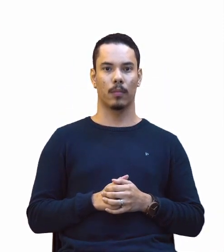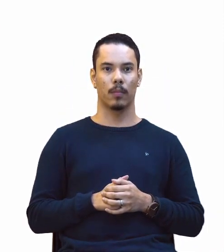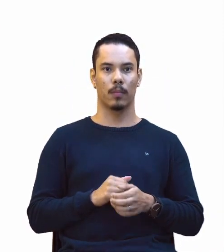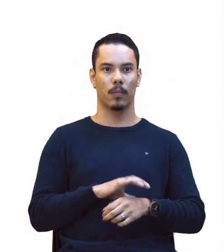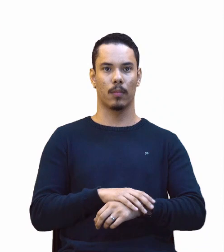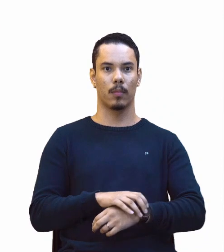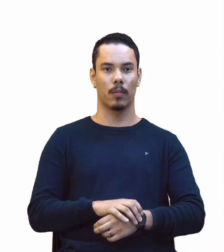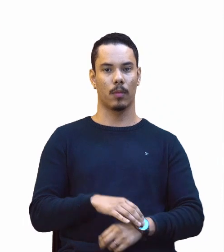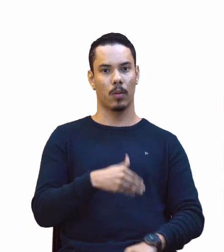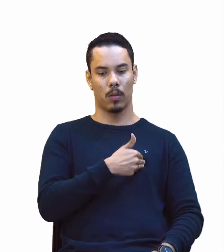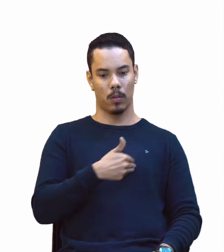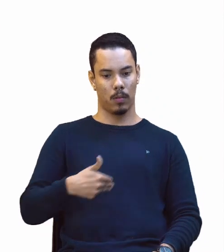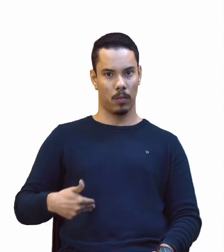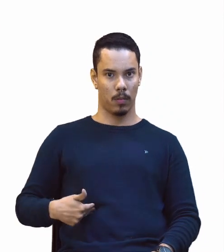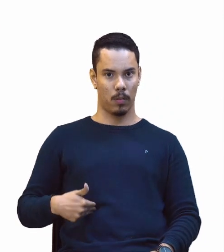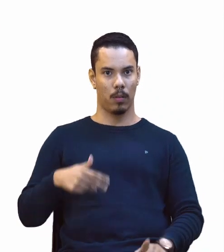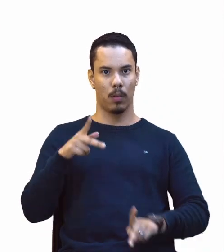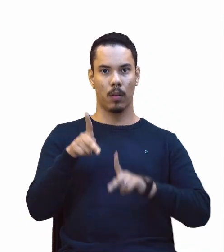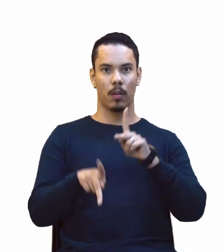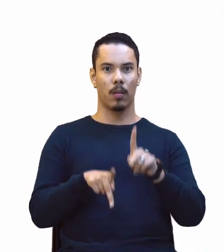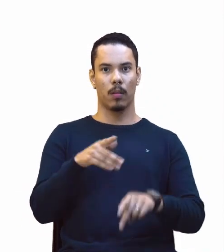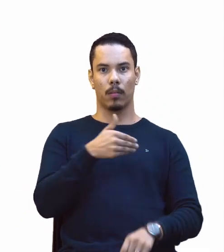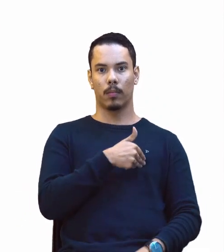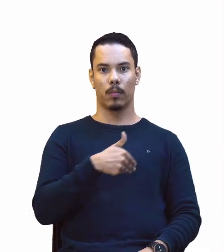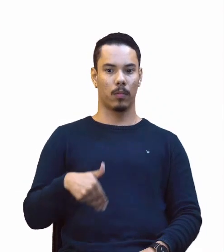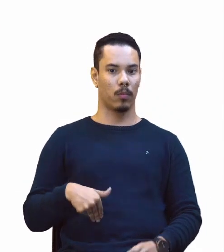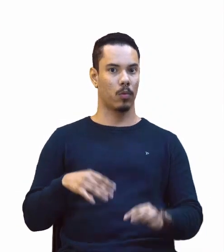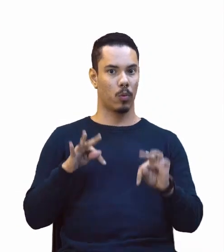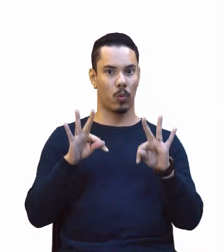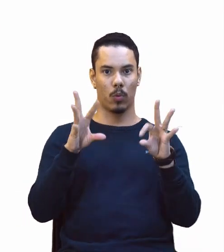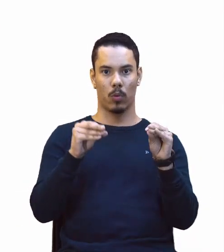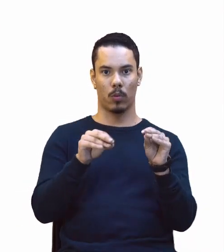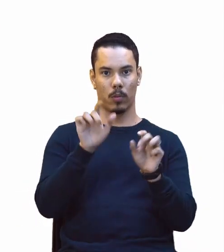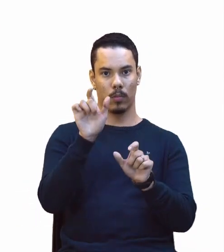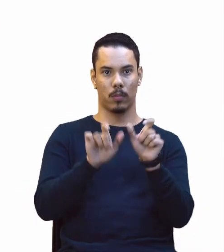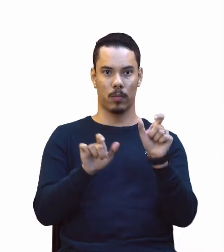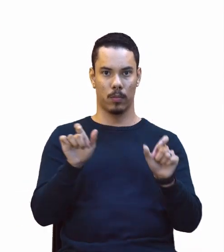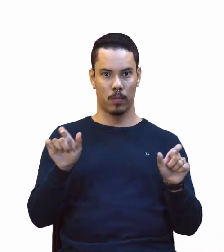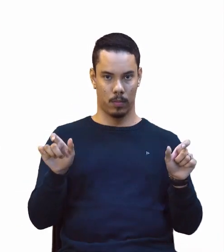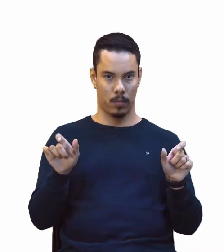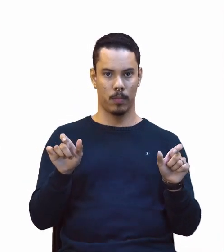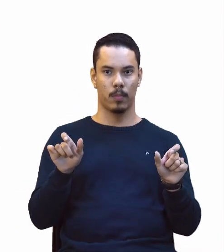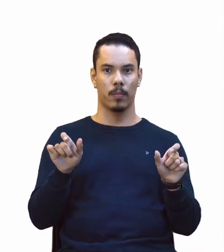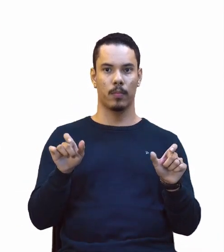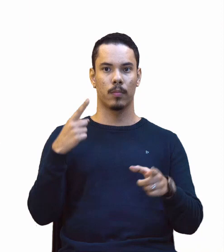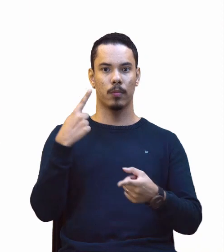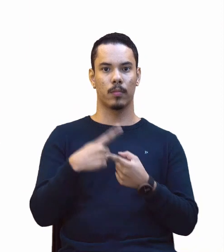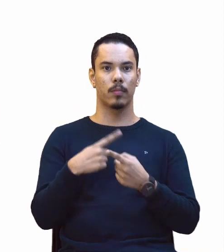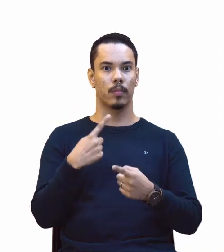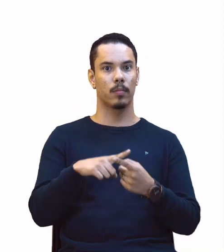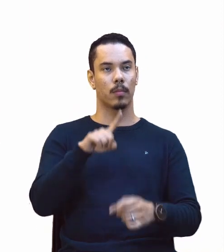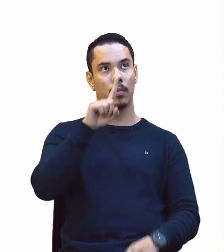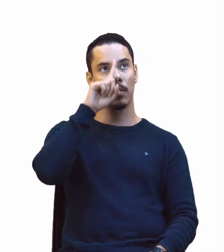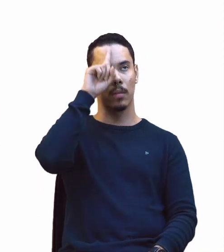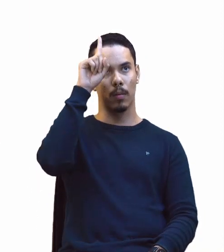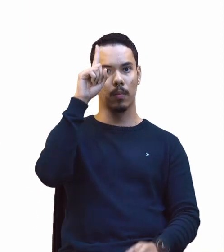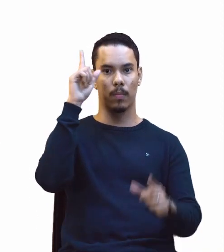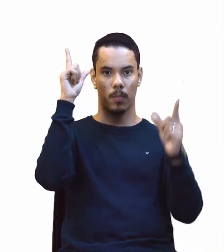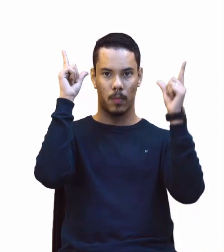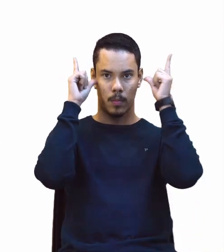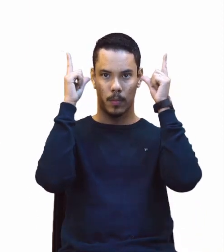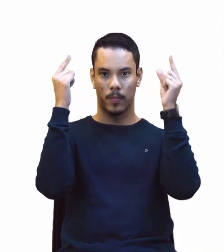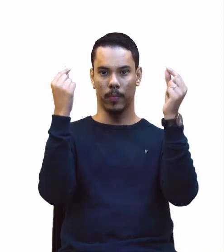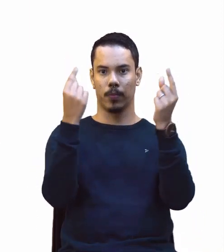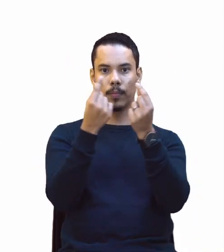governo do povo, governo de todos os cidadãos. Ela foi uma invenção dos gregos que